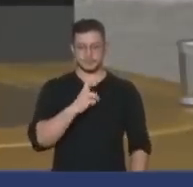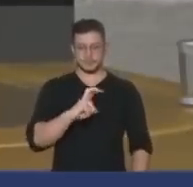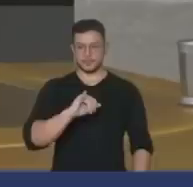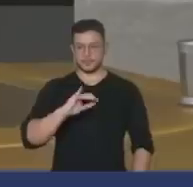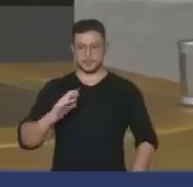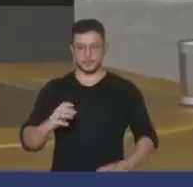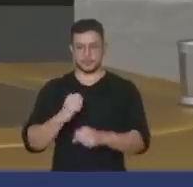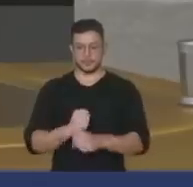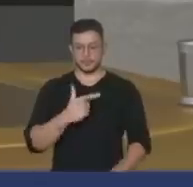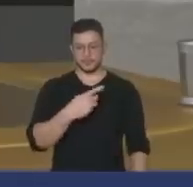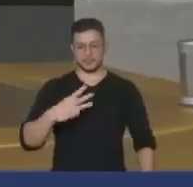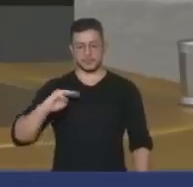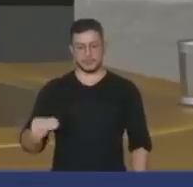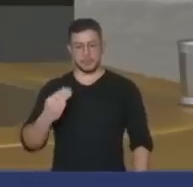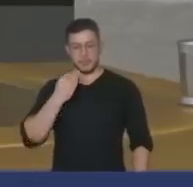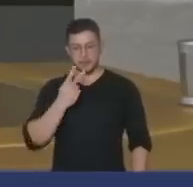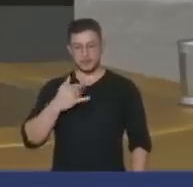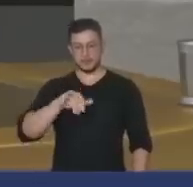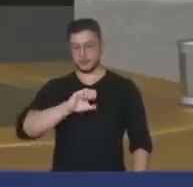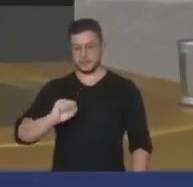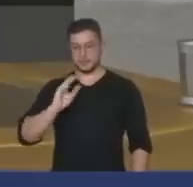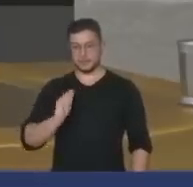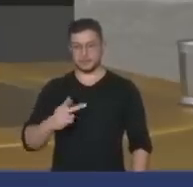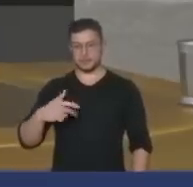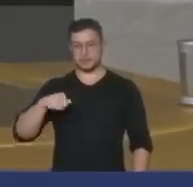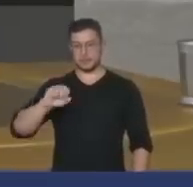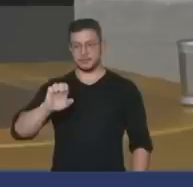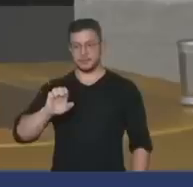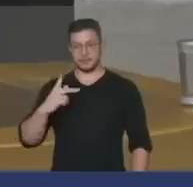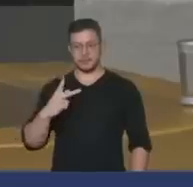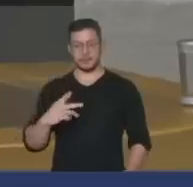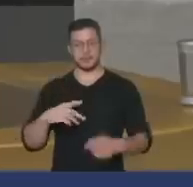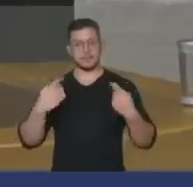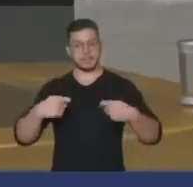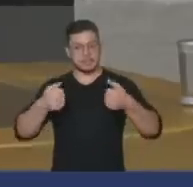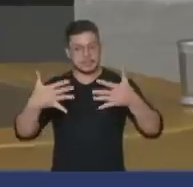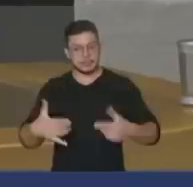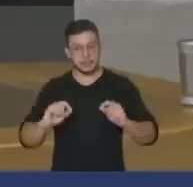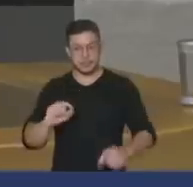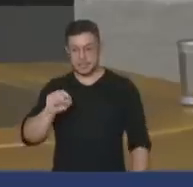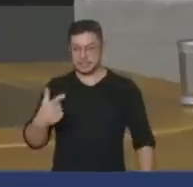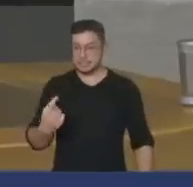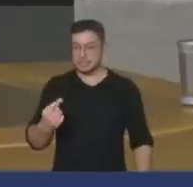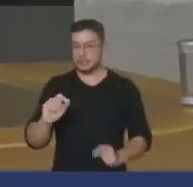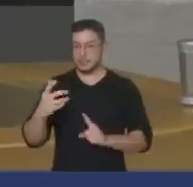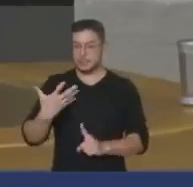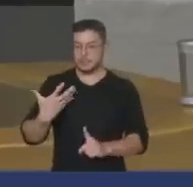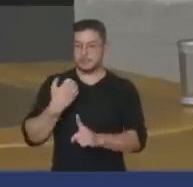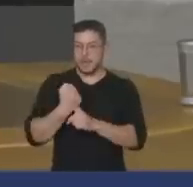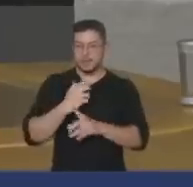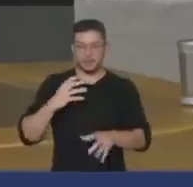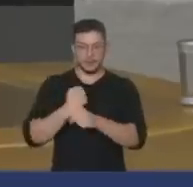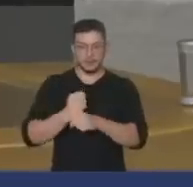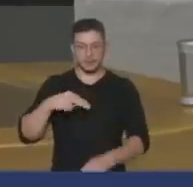23 bilhões do PIS e PASEP, que precisa explicar a assessoria do Novo que esse dinheiro é impacto fiscal